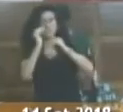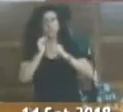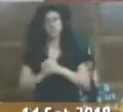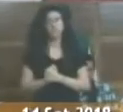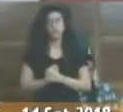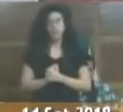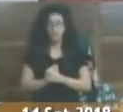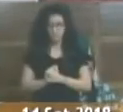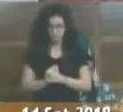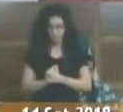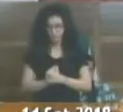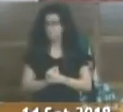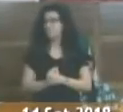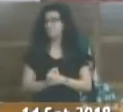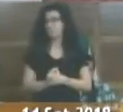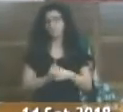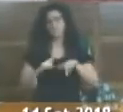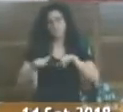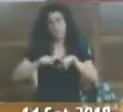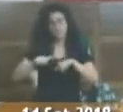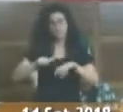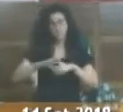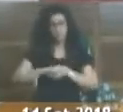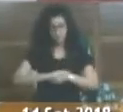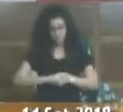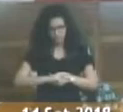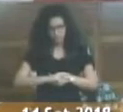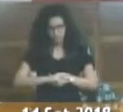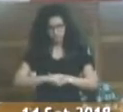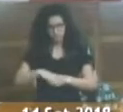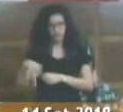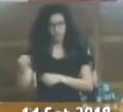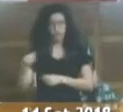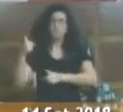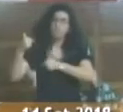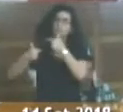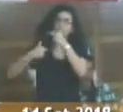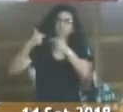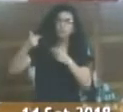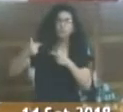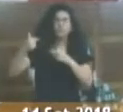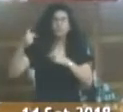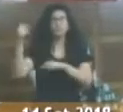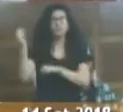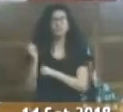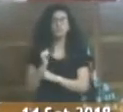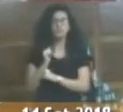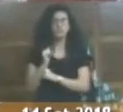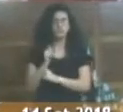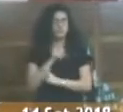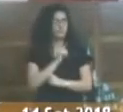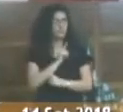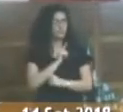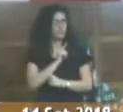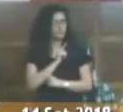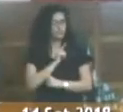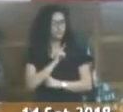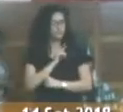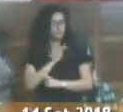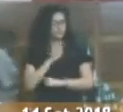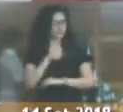das comunidades, e a gente trabalha com as nossas bandeiras de luta, que a gente vem buscando, tem algumas espalhadas por